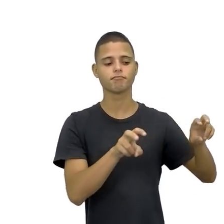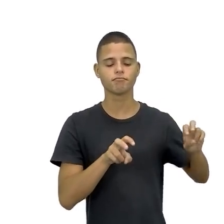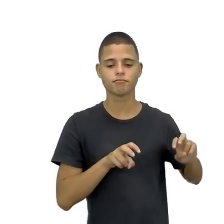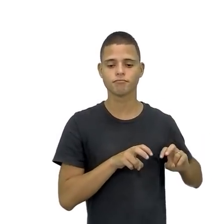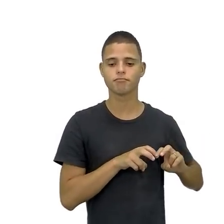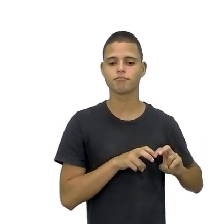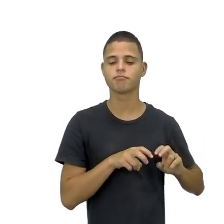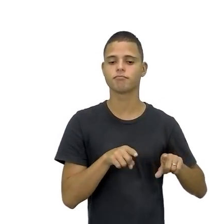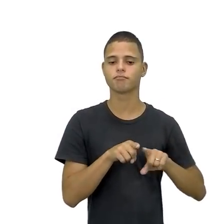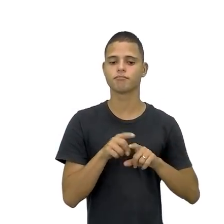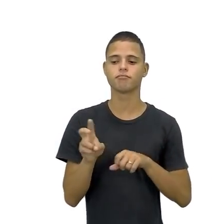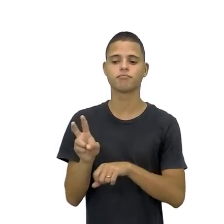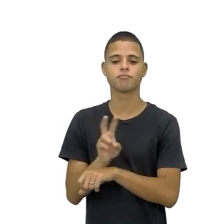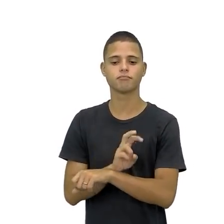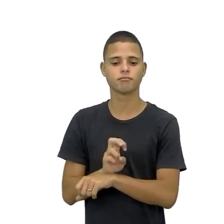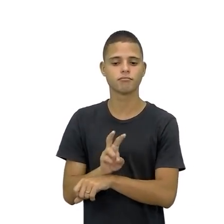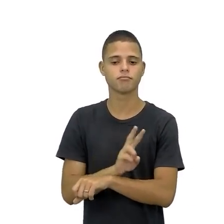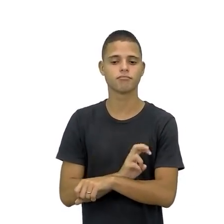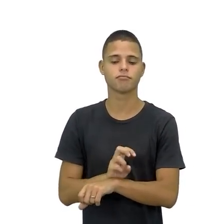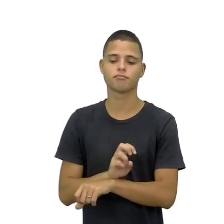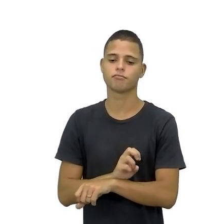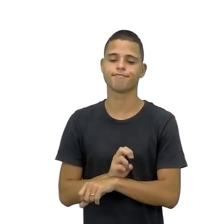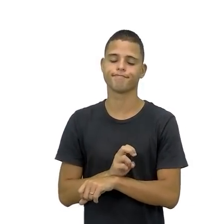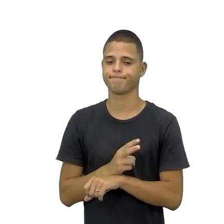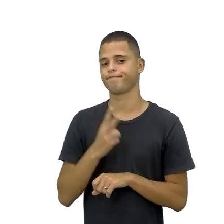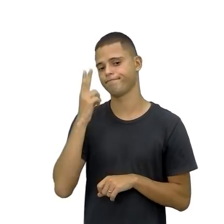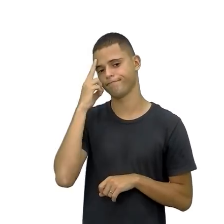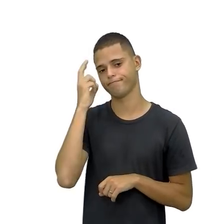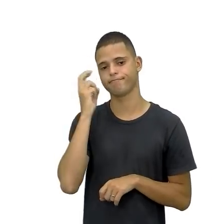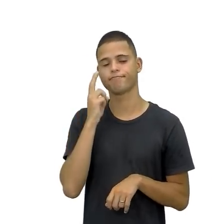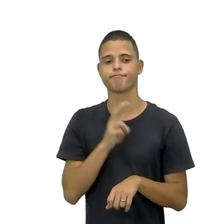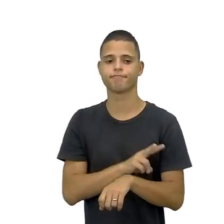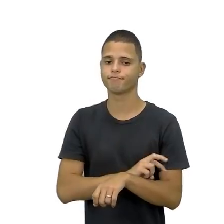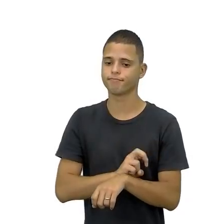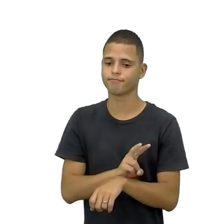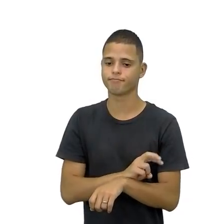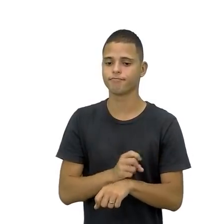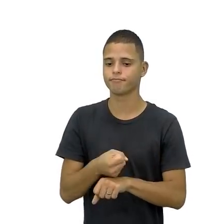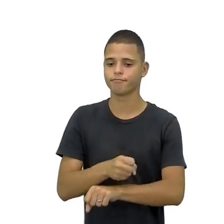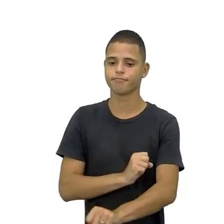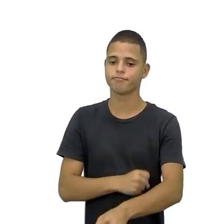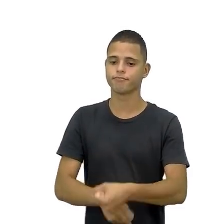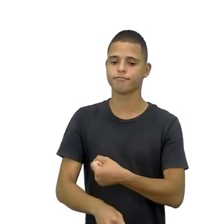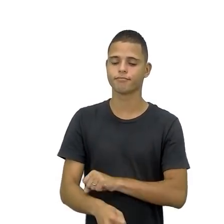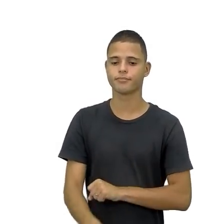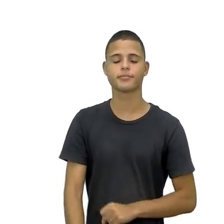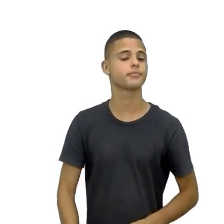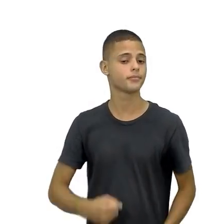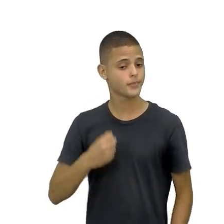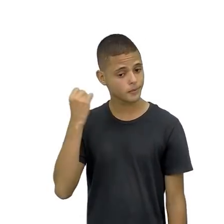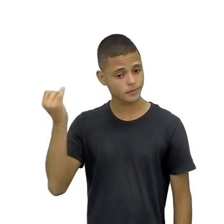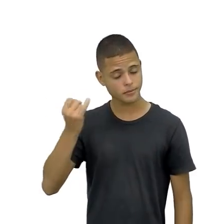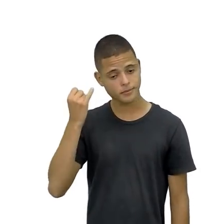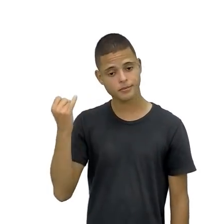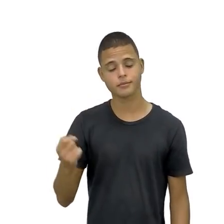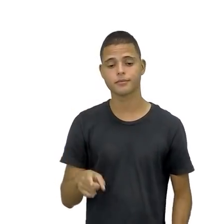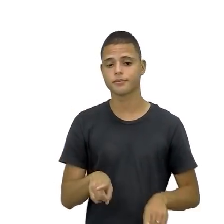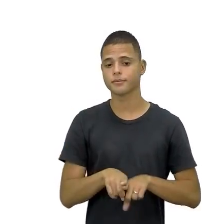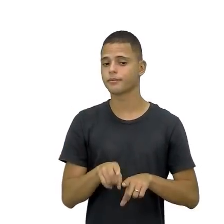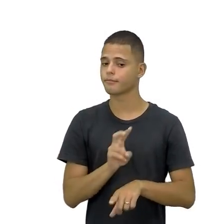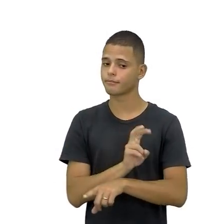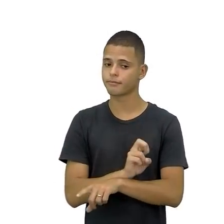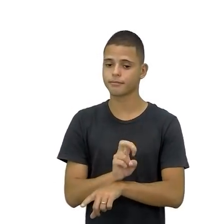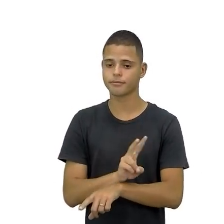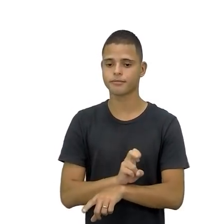estações, gamificação, cultura maker, né? Tudo isso que é o mão na massa, né? Muito importante também. A resolução